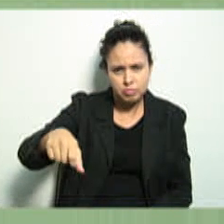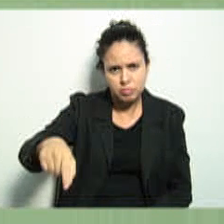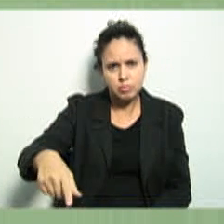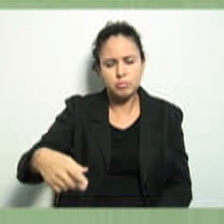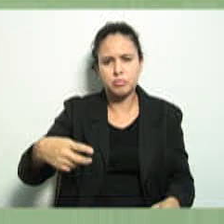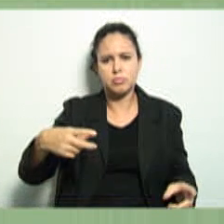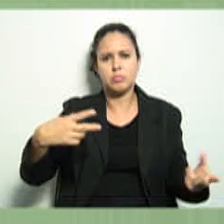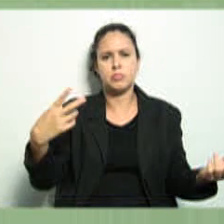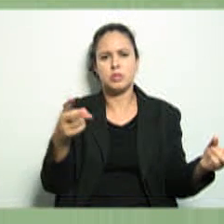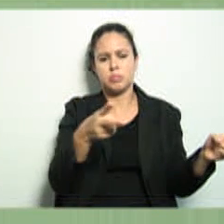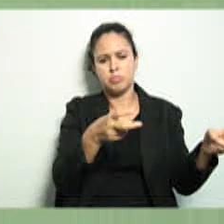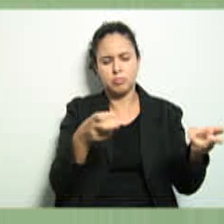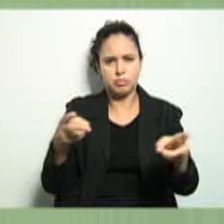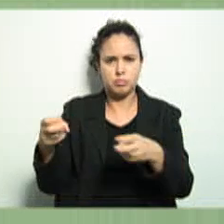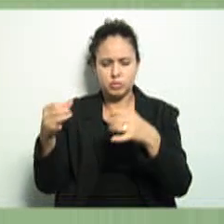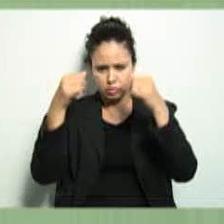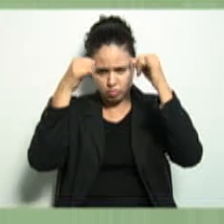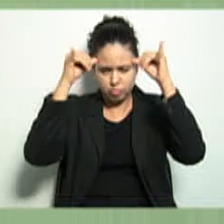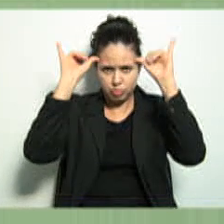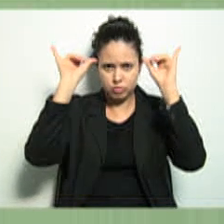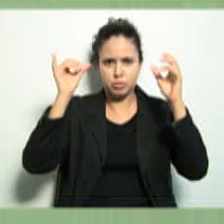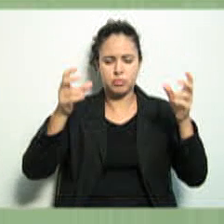ainda importante extração mineral.